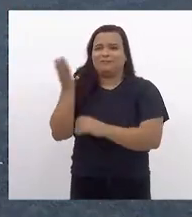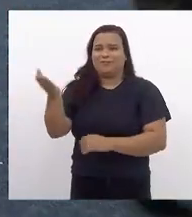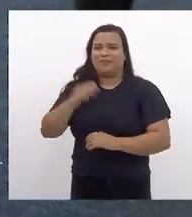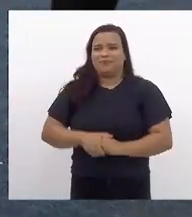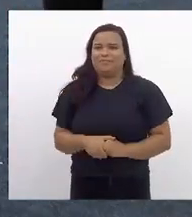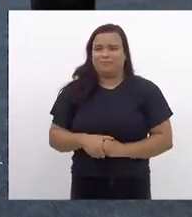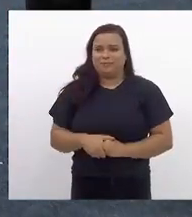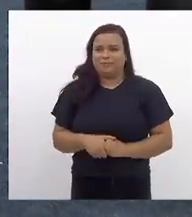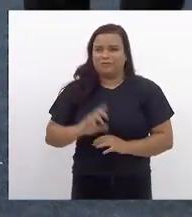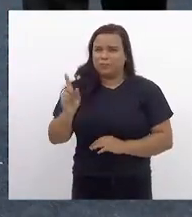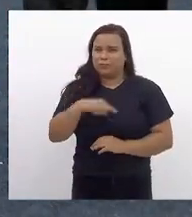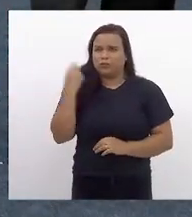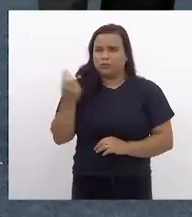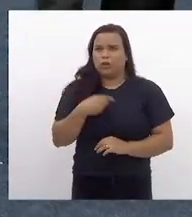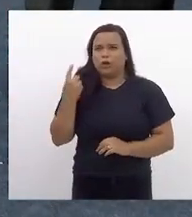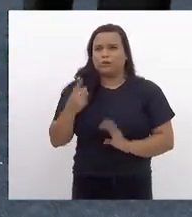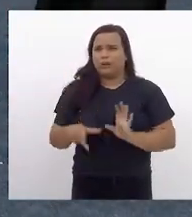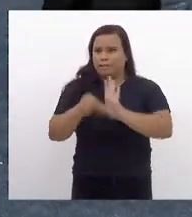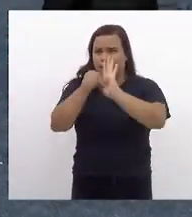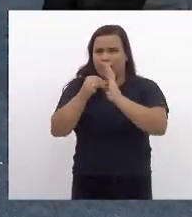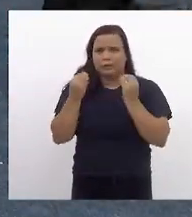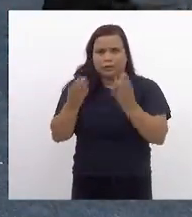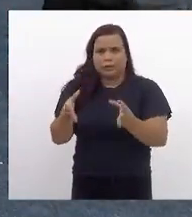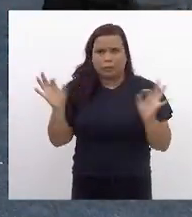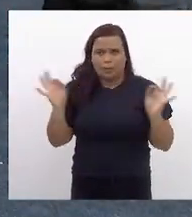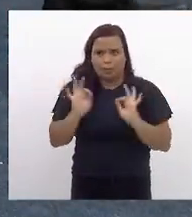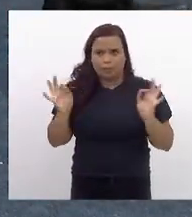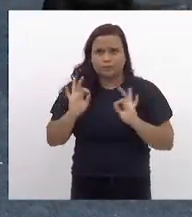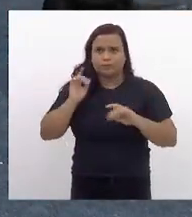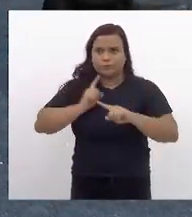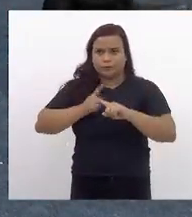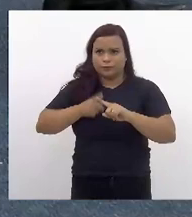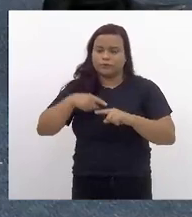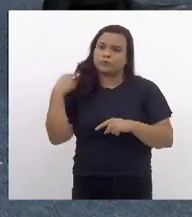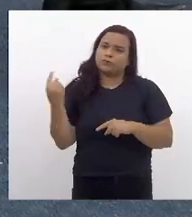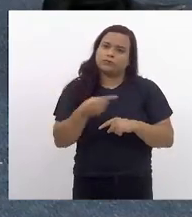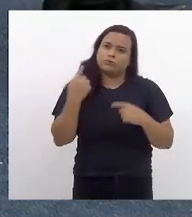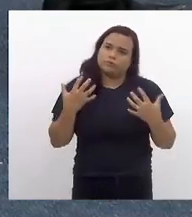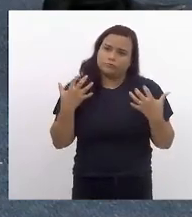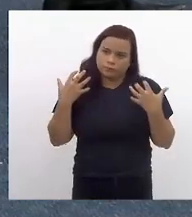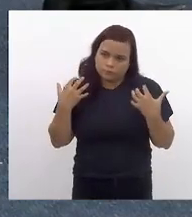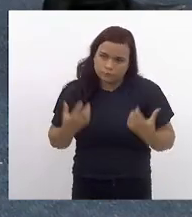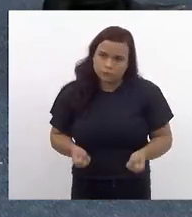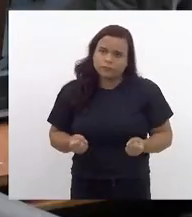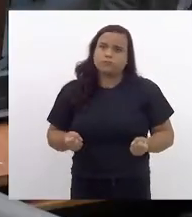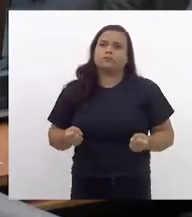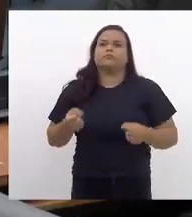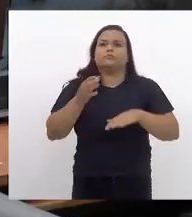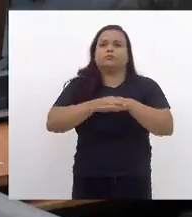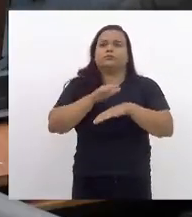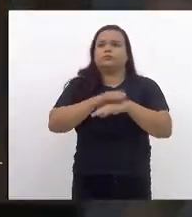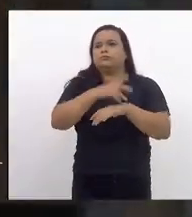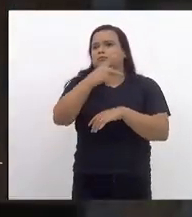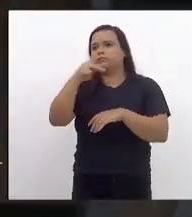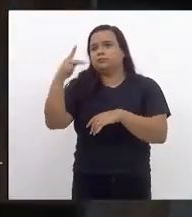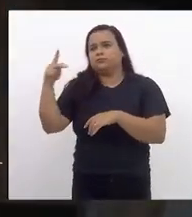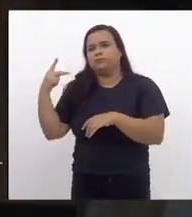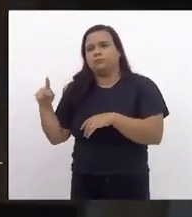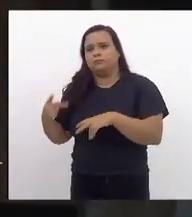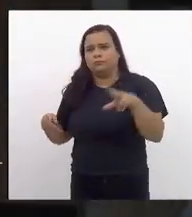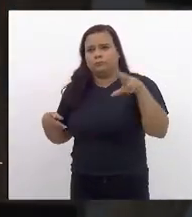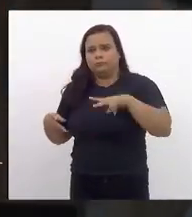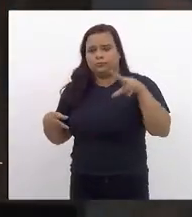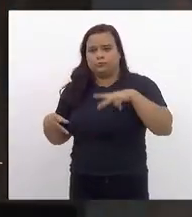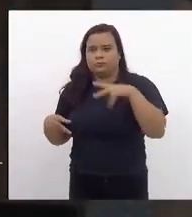não oferecemos nenhuma emenda porque aceitamos a manifestação individual e